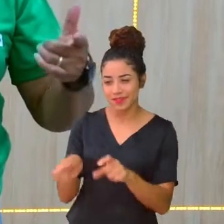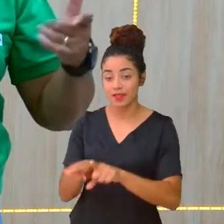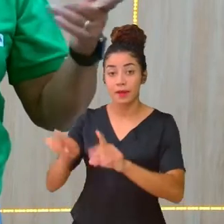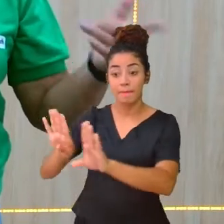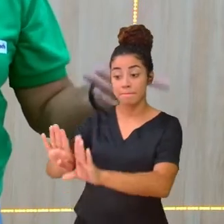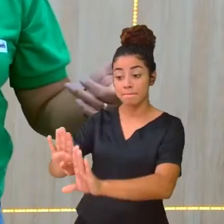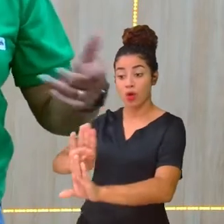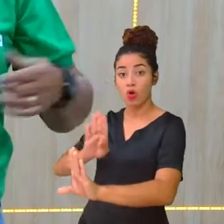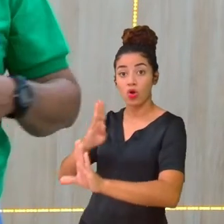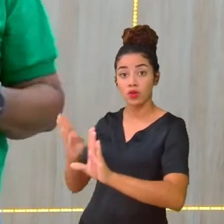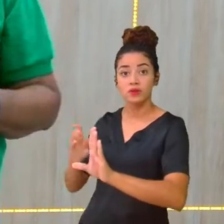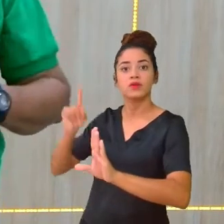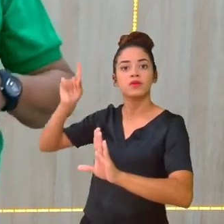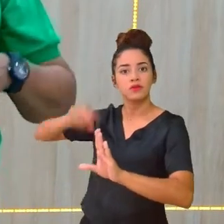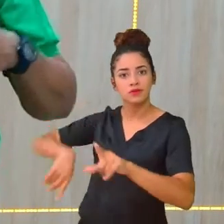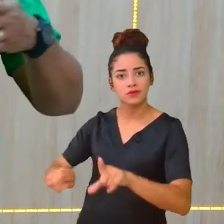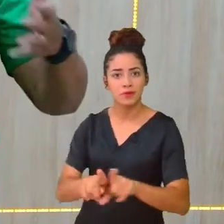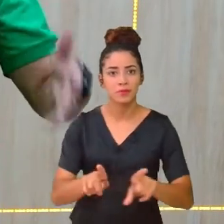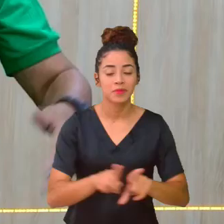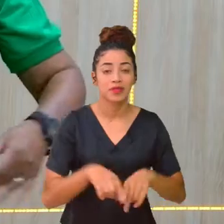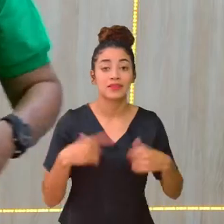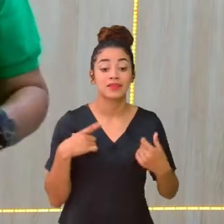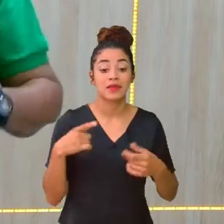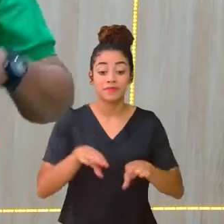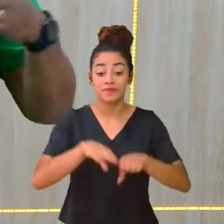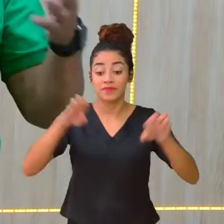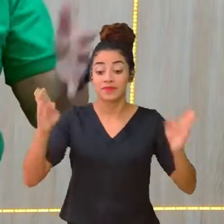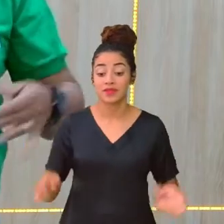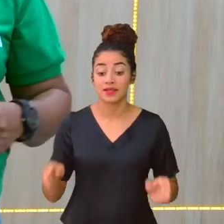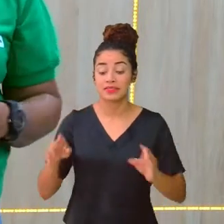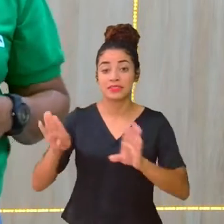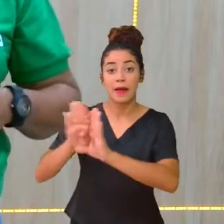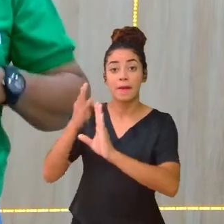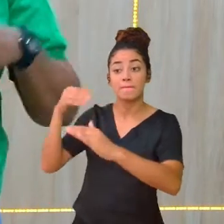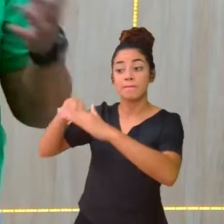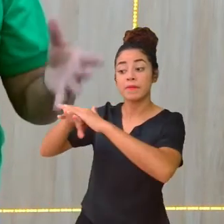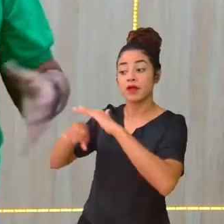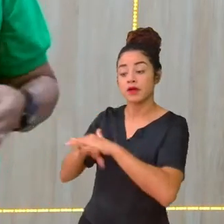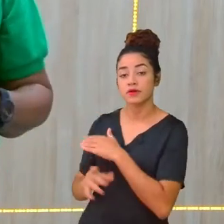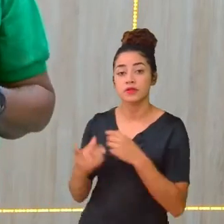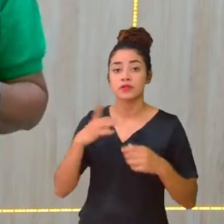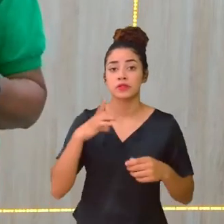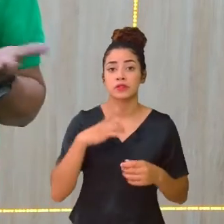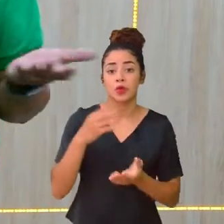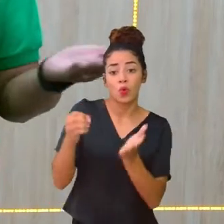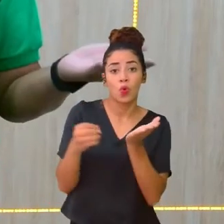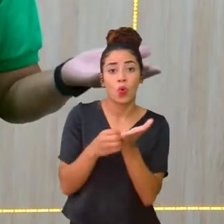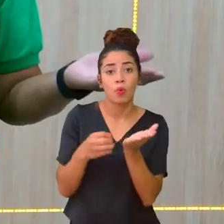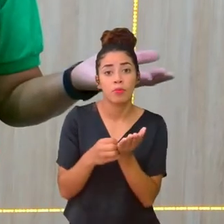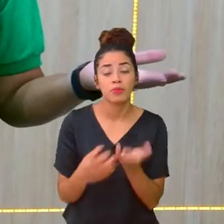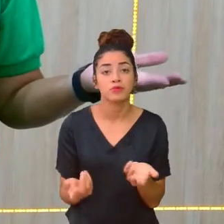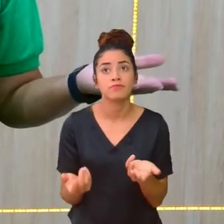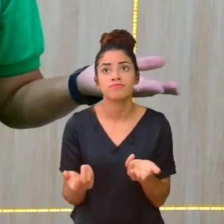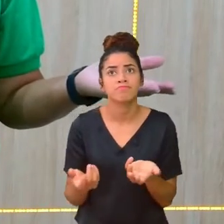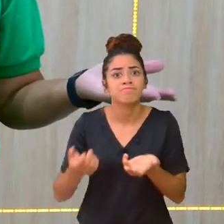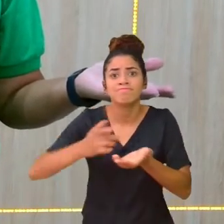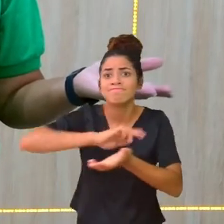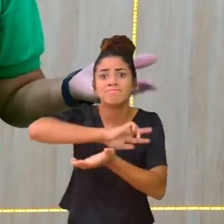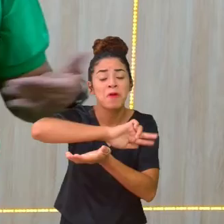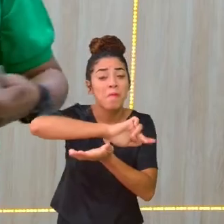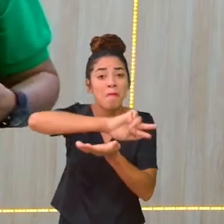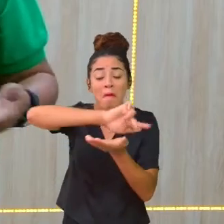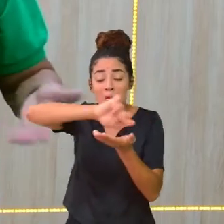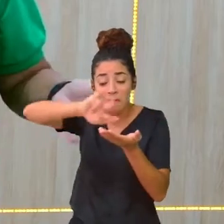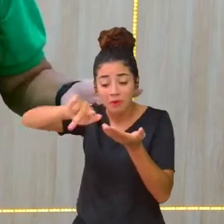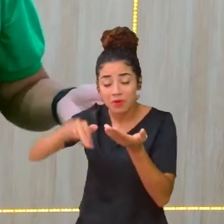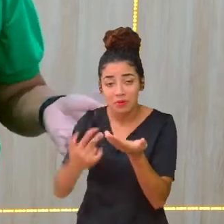é uma forma geométrica, tem a mesa, tem um armário, tem um copo. Tantas formas geométricas